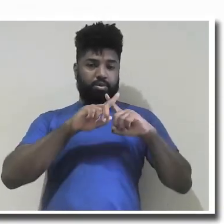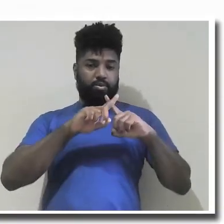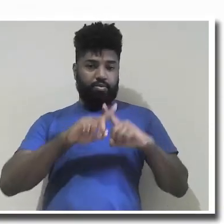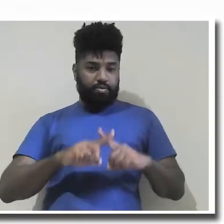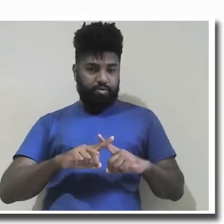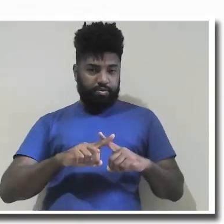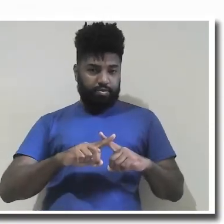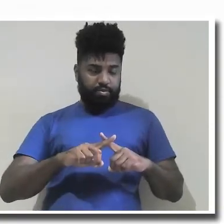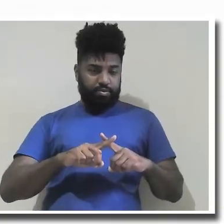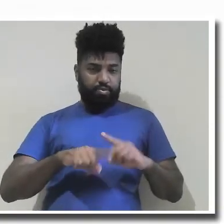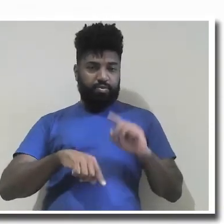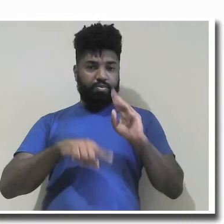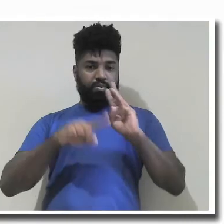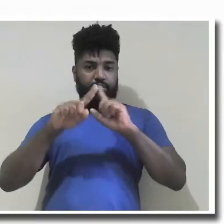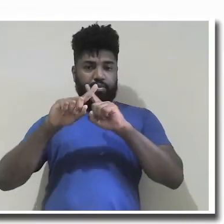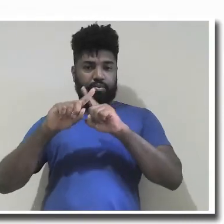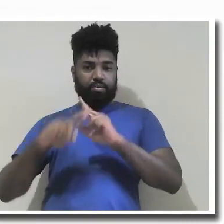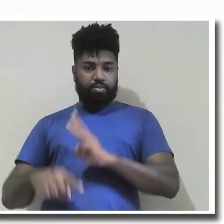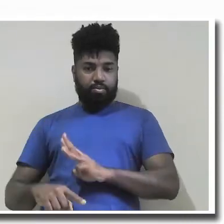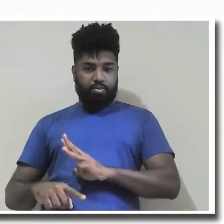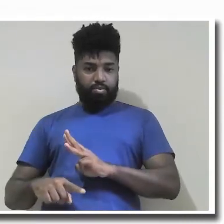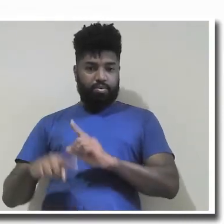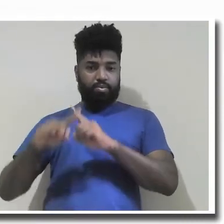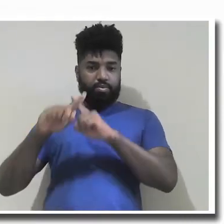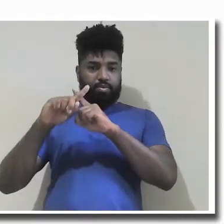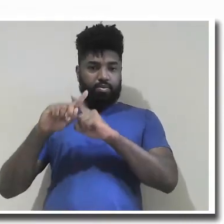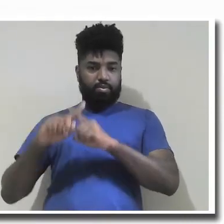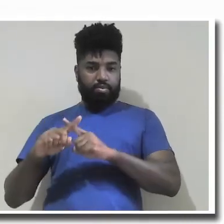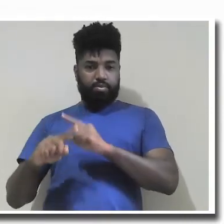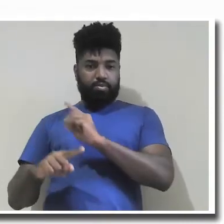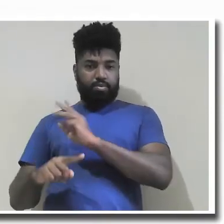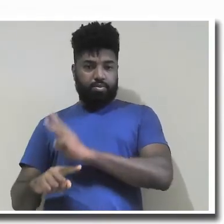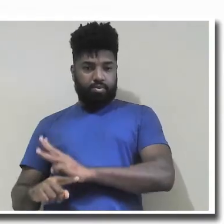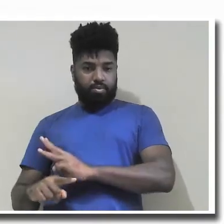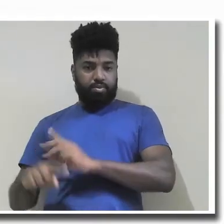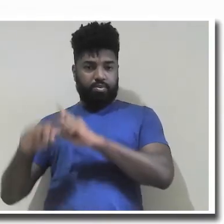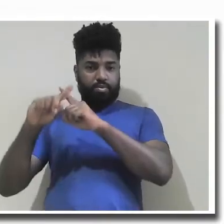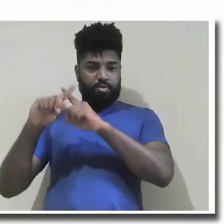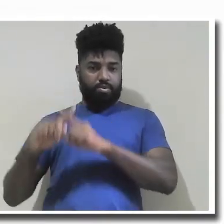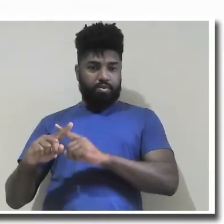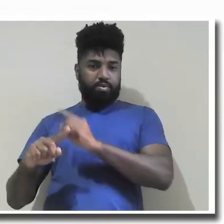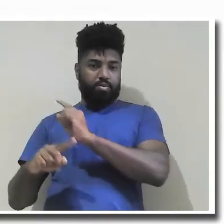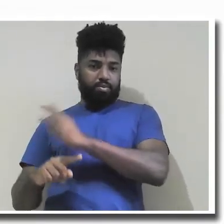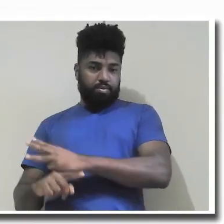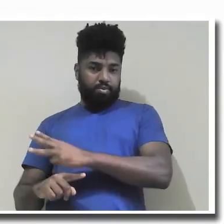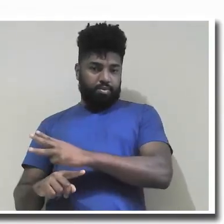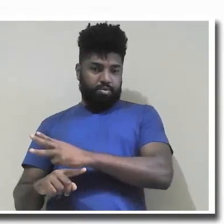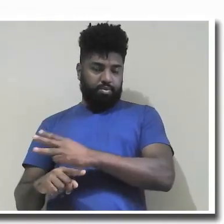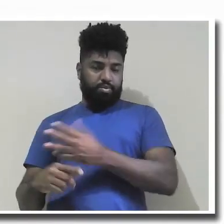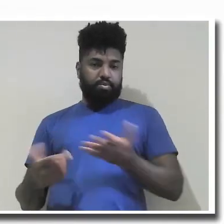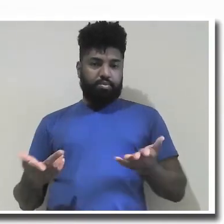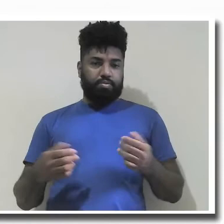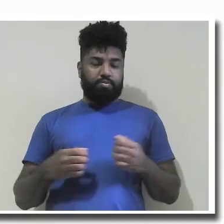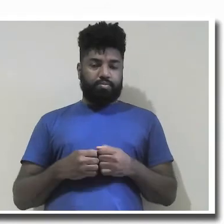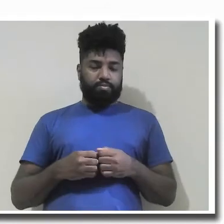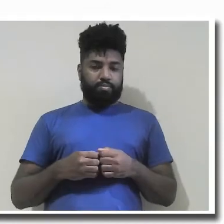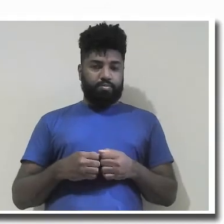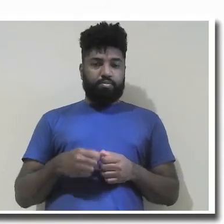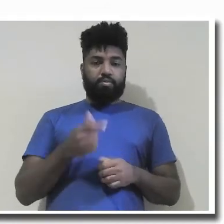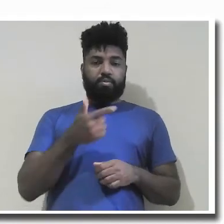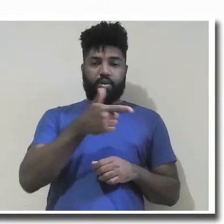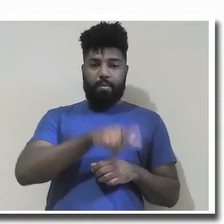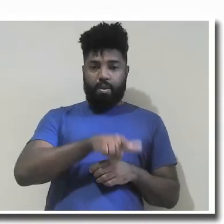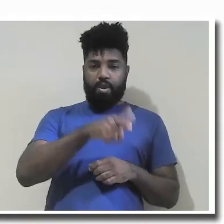multiplicado por 3, multiplicado por 3, multiplicado por 3, onde ele se